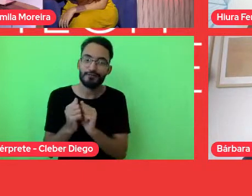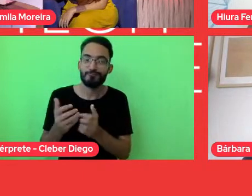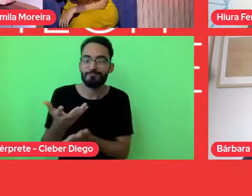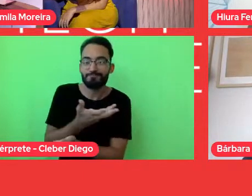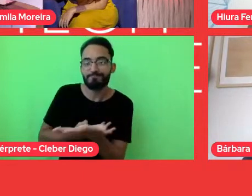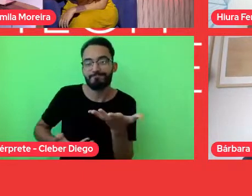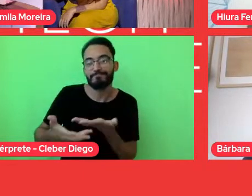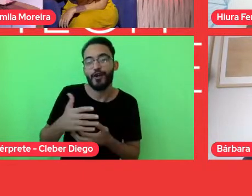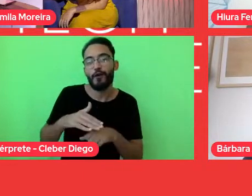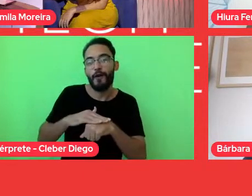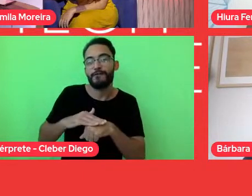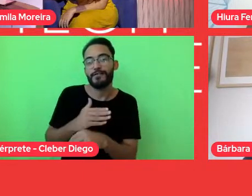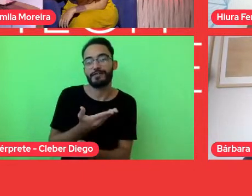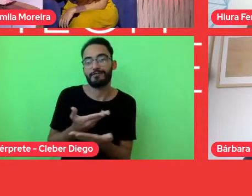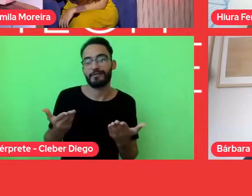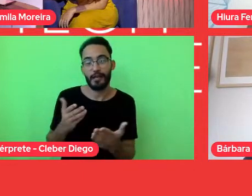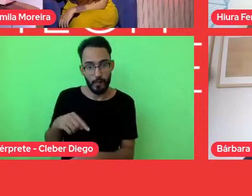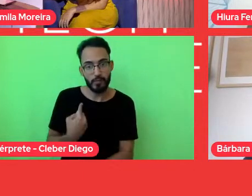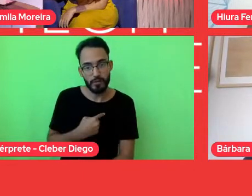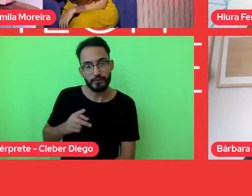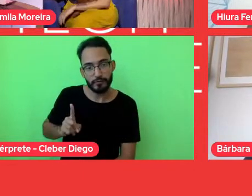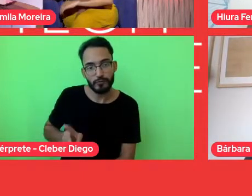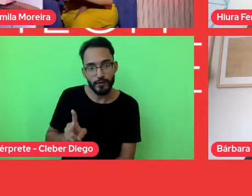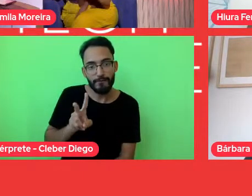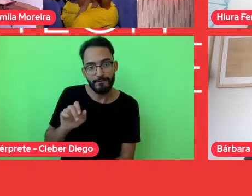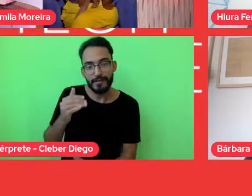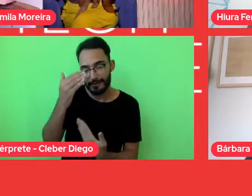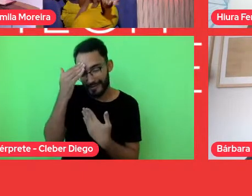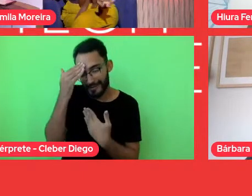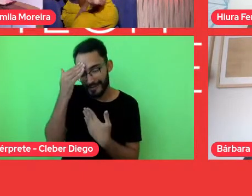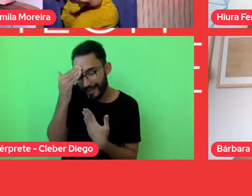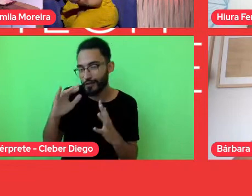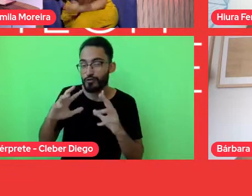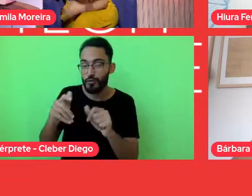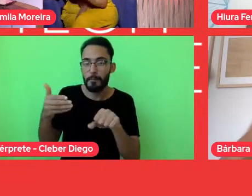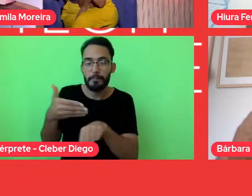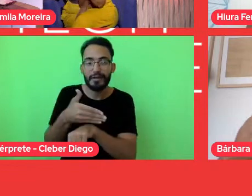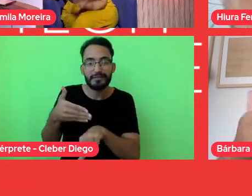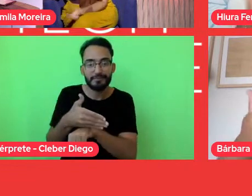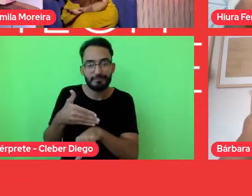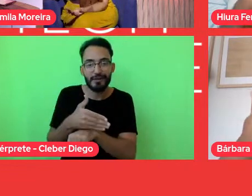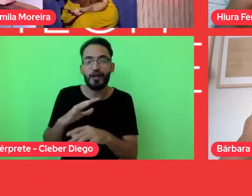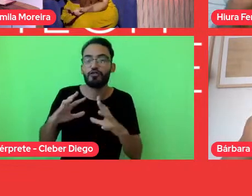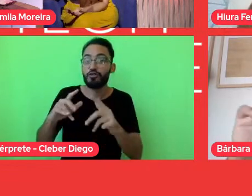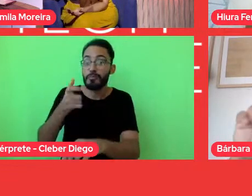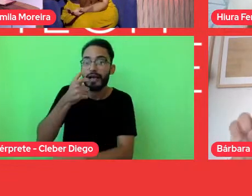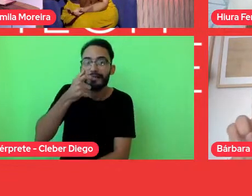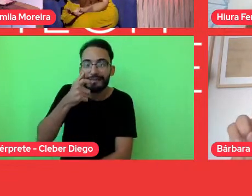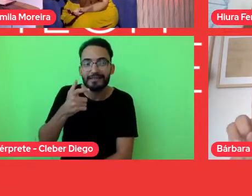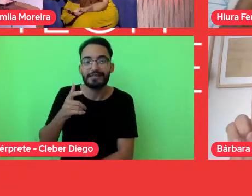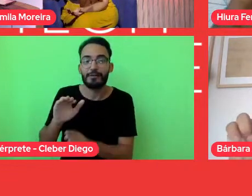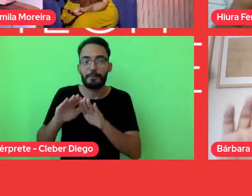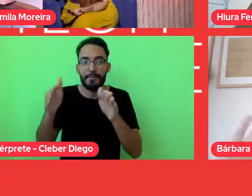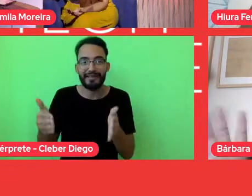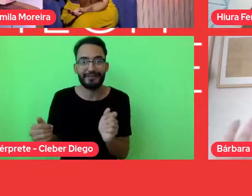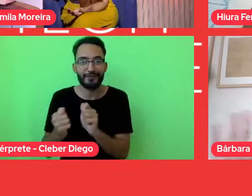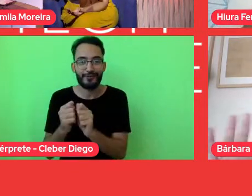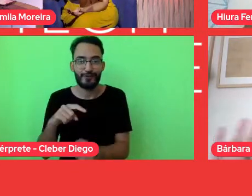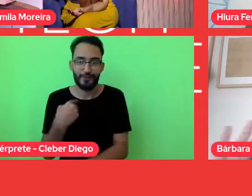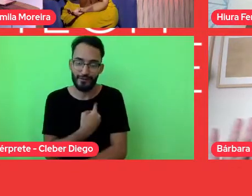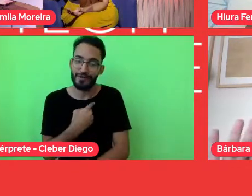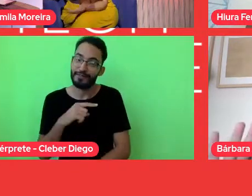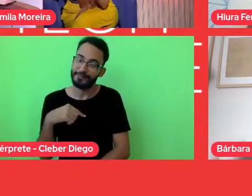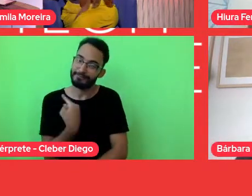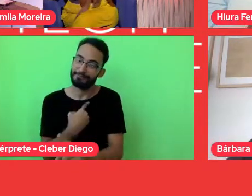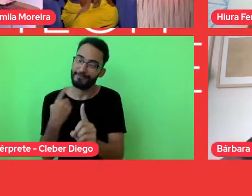vocês. E aí a gente vai seguir aqui já. Já agradeço todo mundo que participou, todo mundo que assistiu a mesa com a gente. E a gente se vê numa